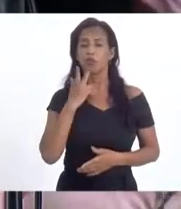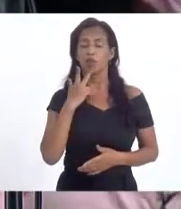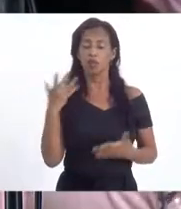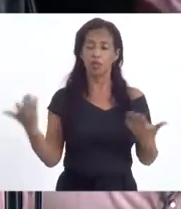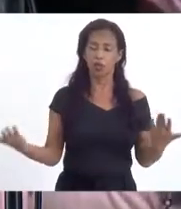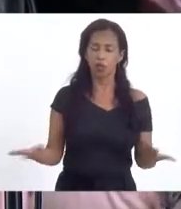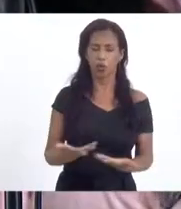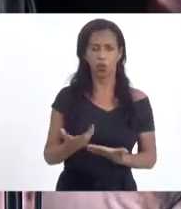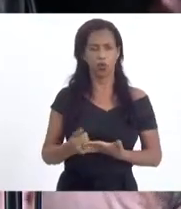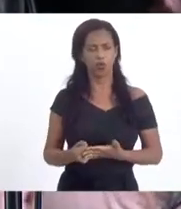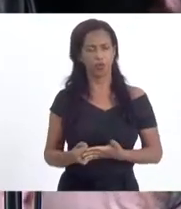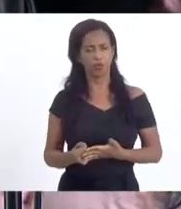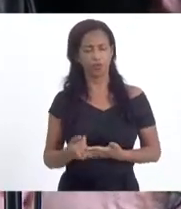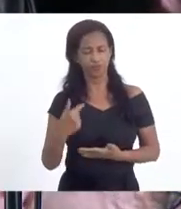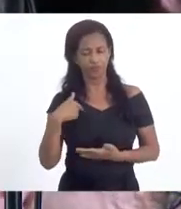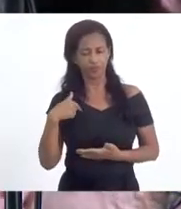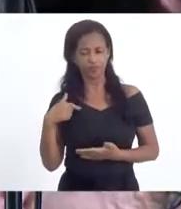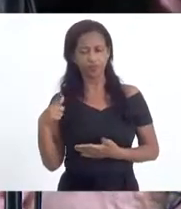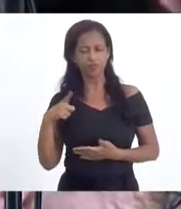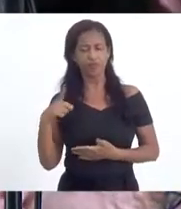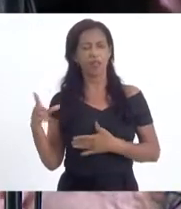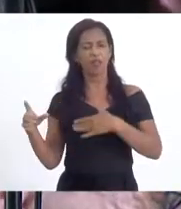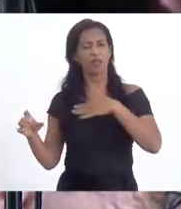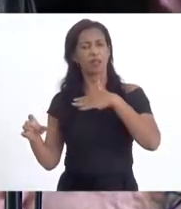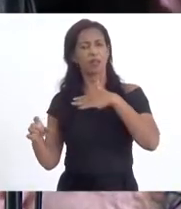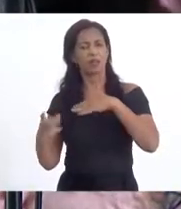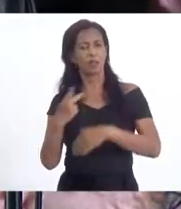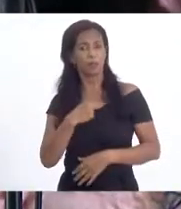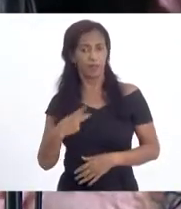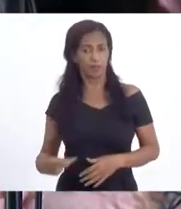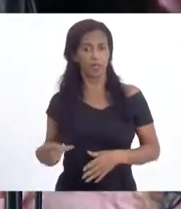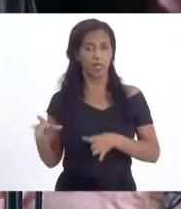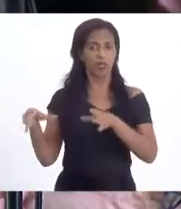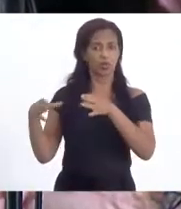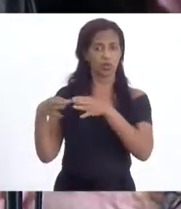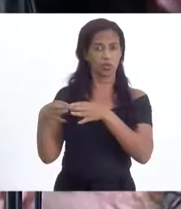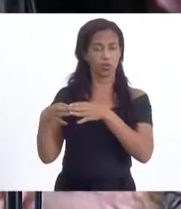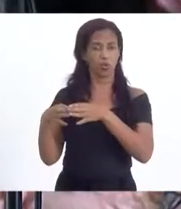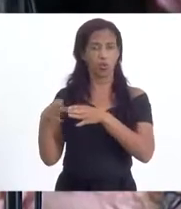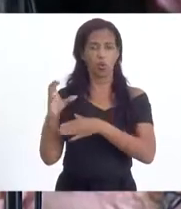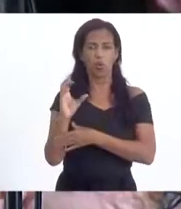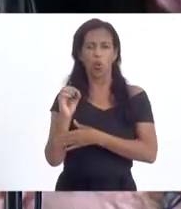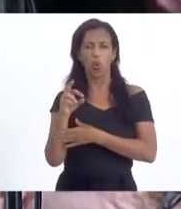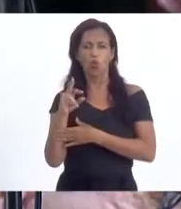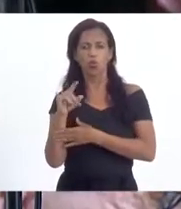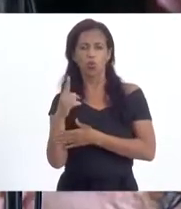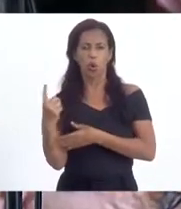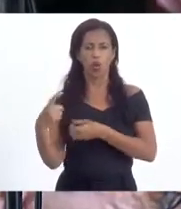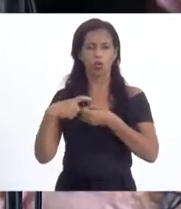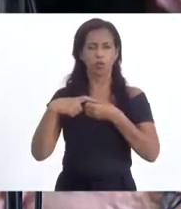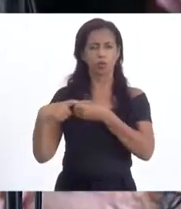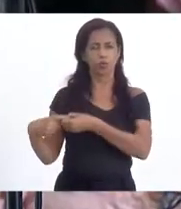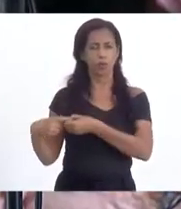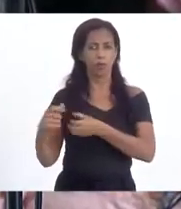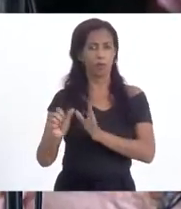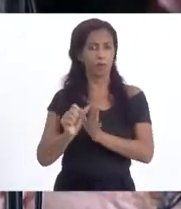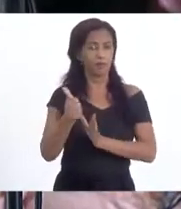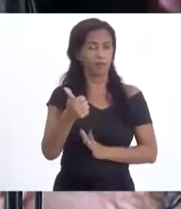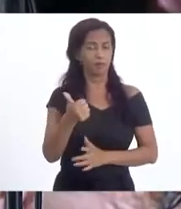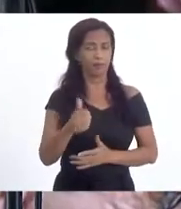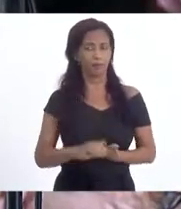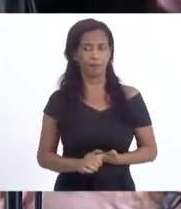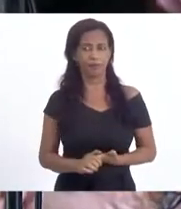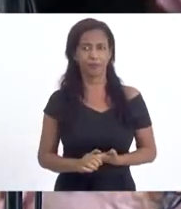eu presido o SIDENF e tenho muito orgulho de presidir um consórcio que une pela primeira vez, presidente André.